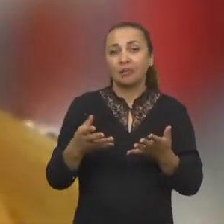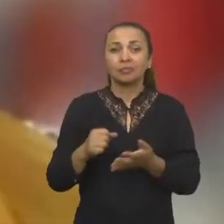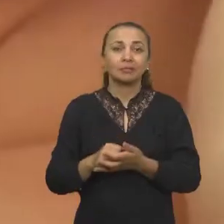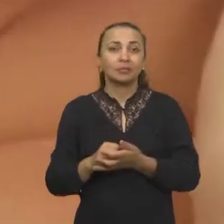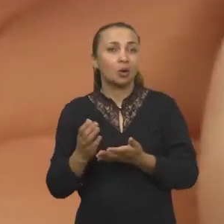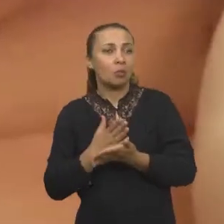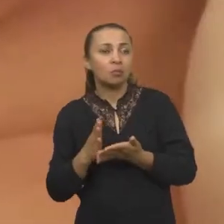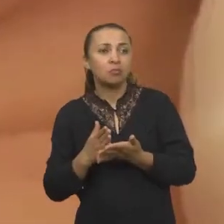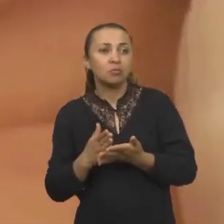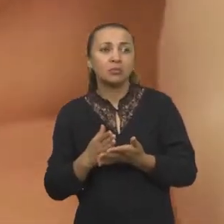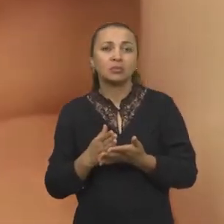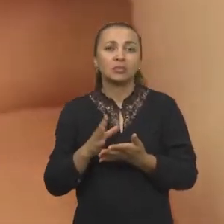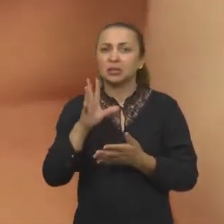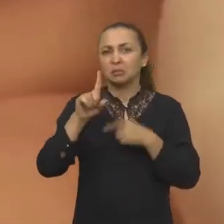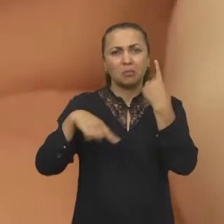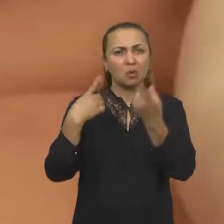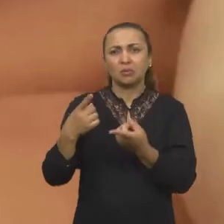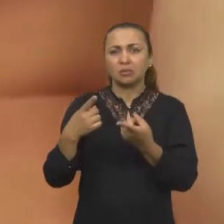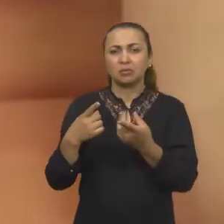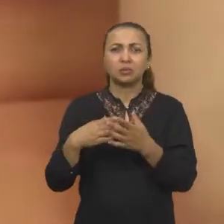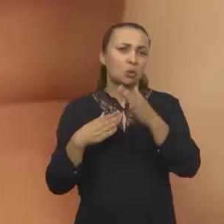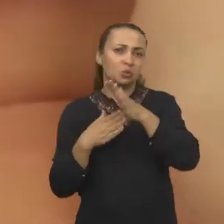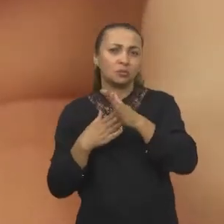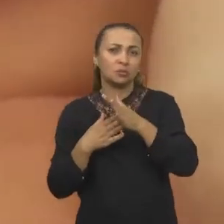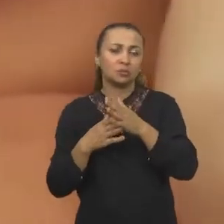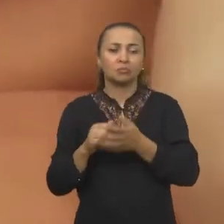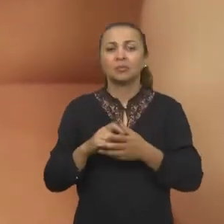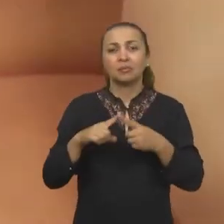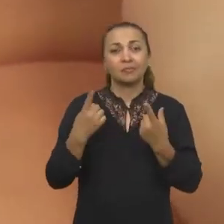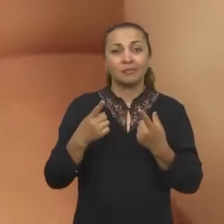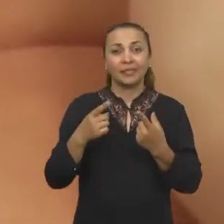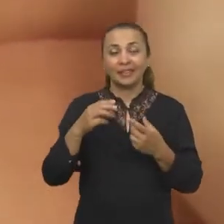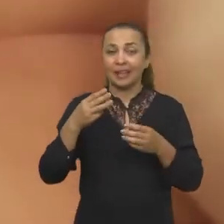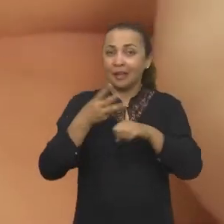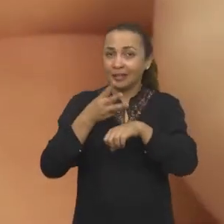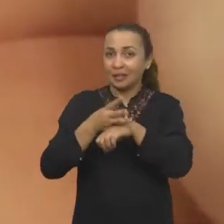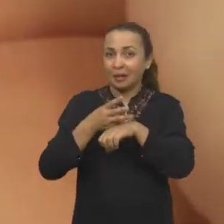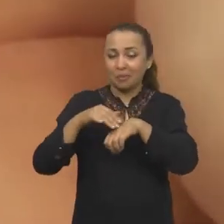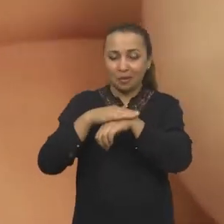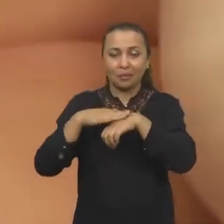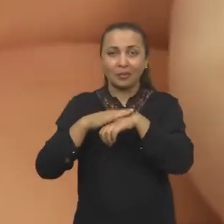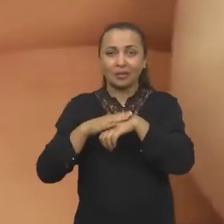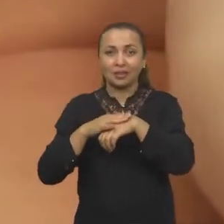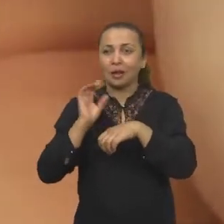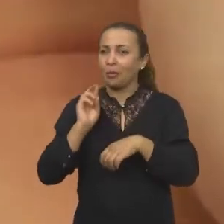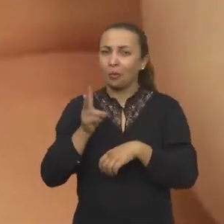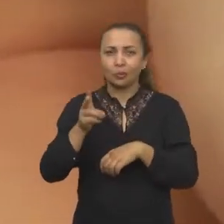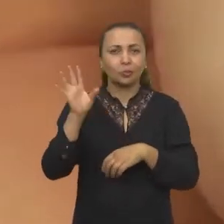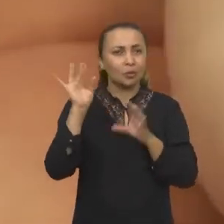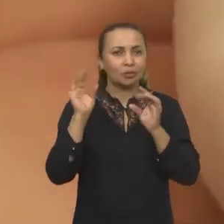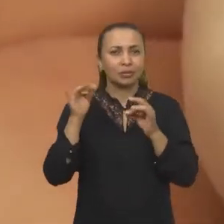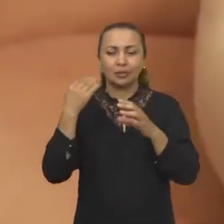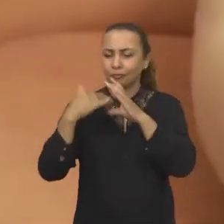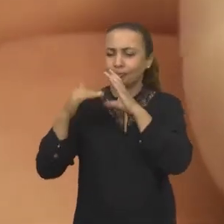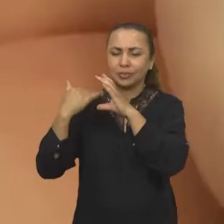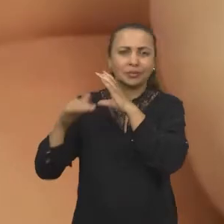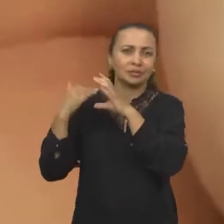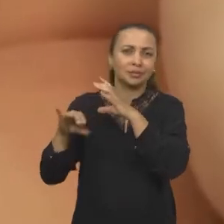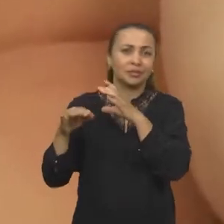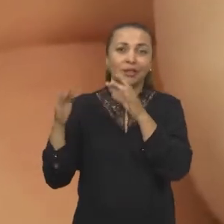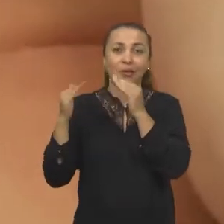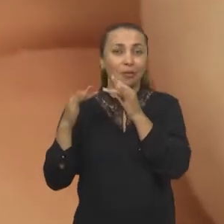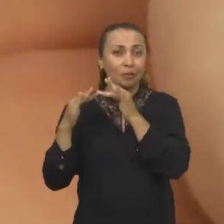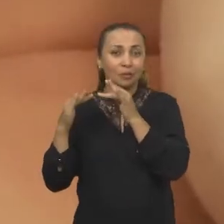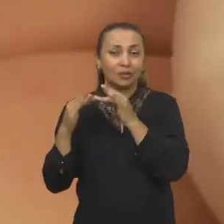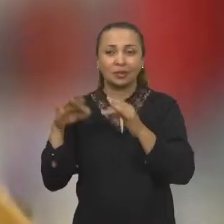elas mantêm o contato com a gente. E nesse contato a gente verifica que essas mulheres, elas, de fato, elas agradecem,